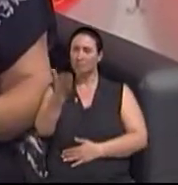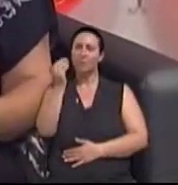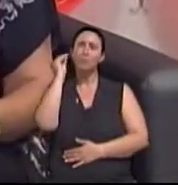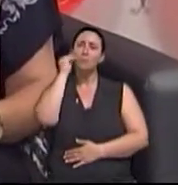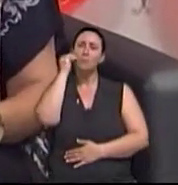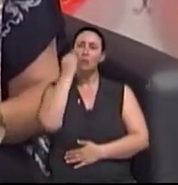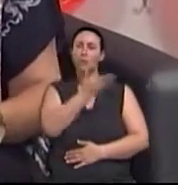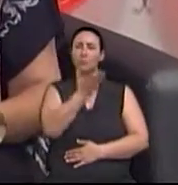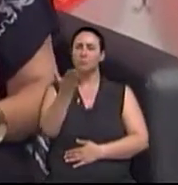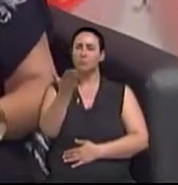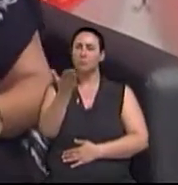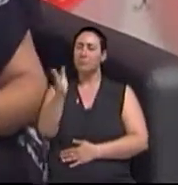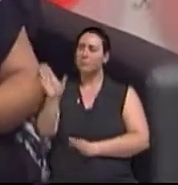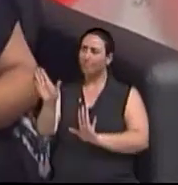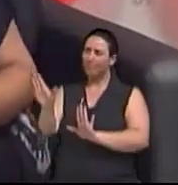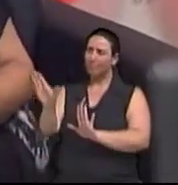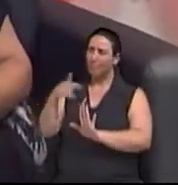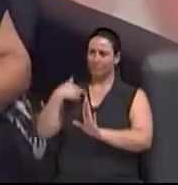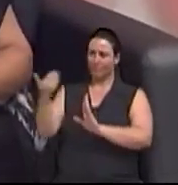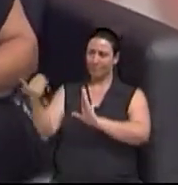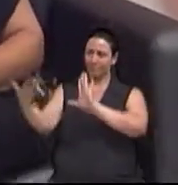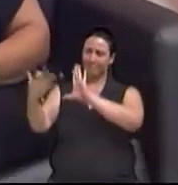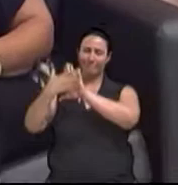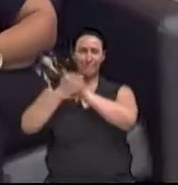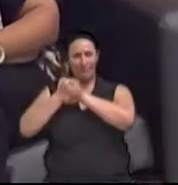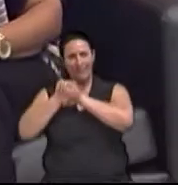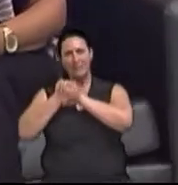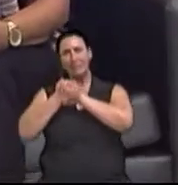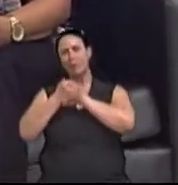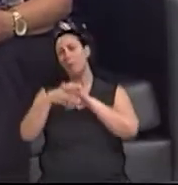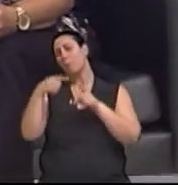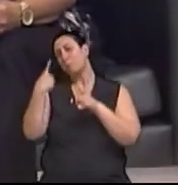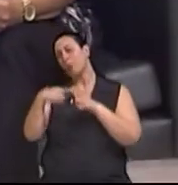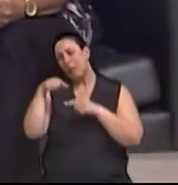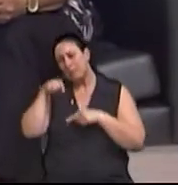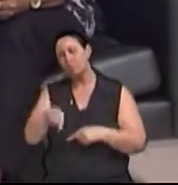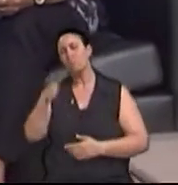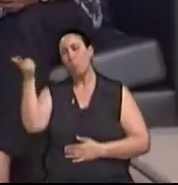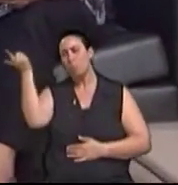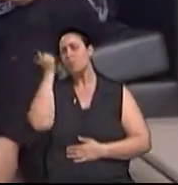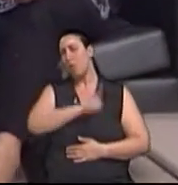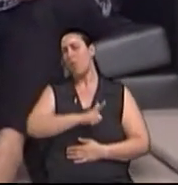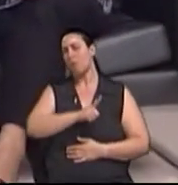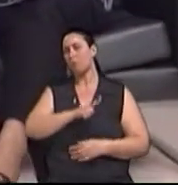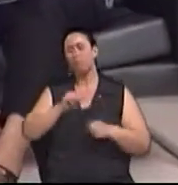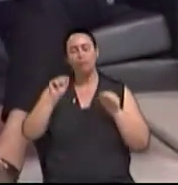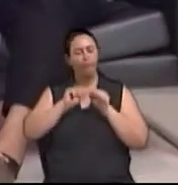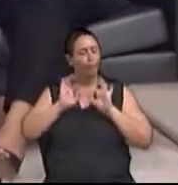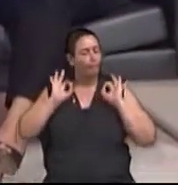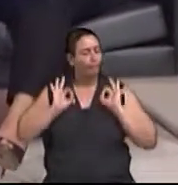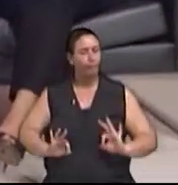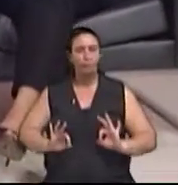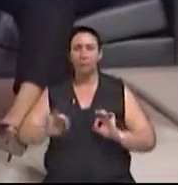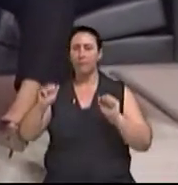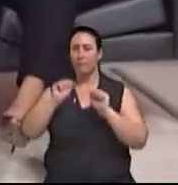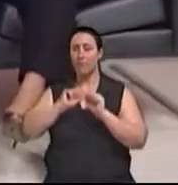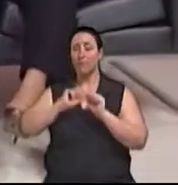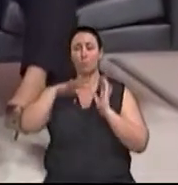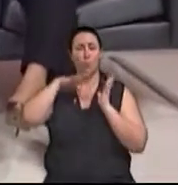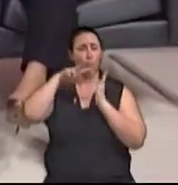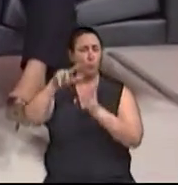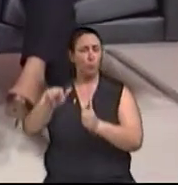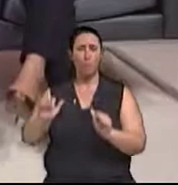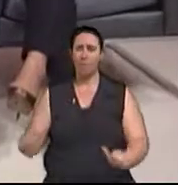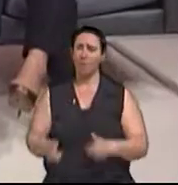grande agora eu quero terminar com a de mãos dadas porque assim é que a gente realmente Faz Um Mundo Melhor